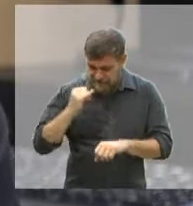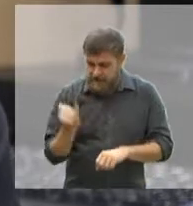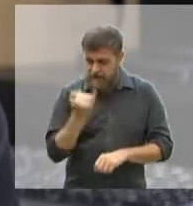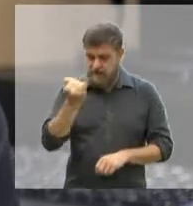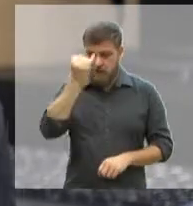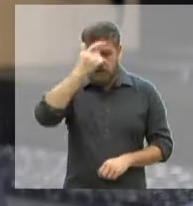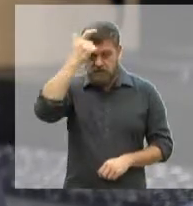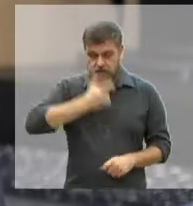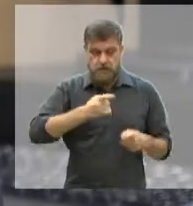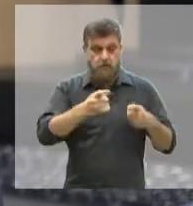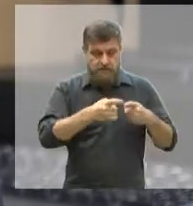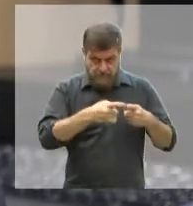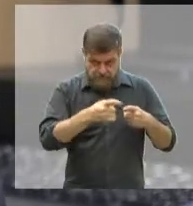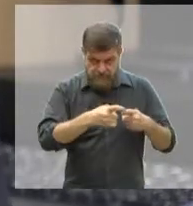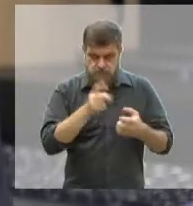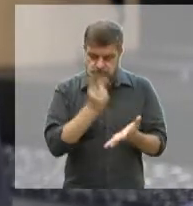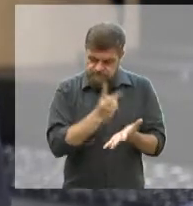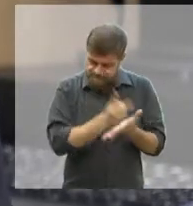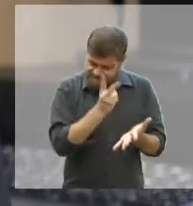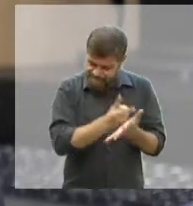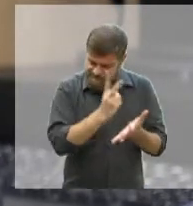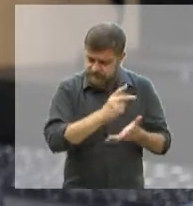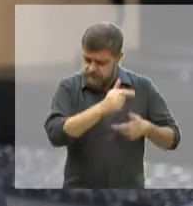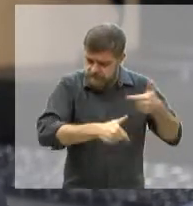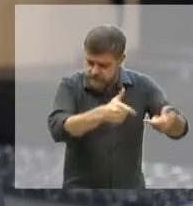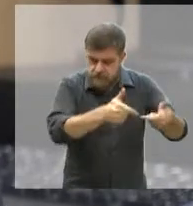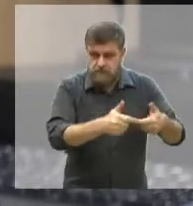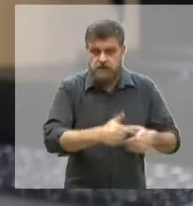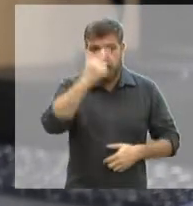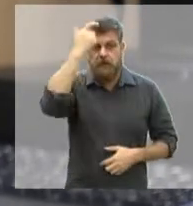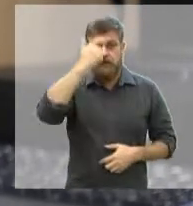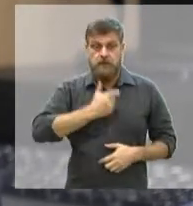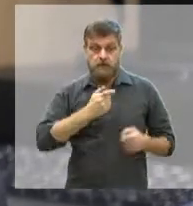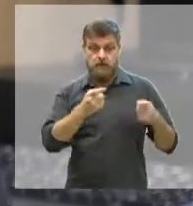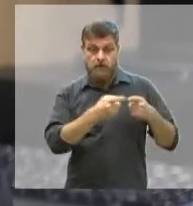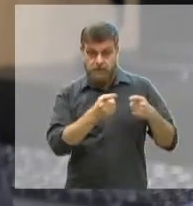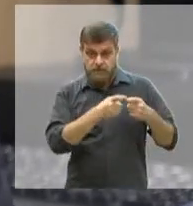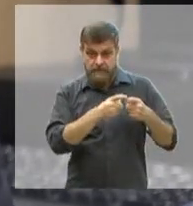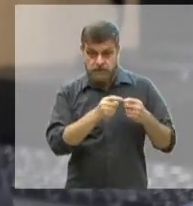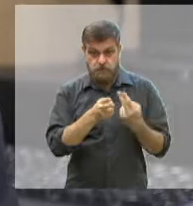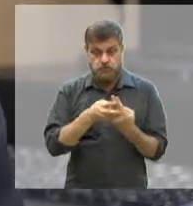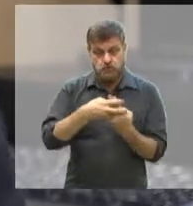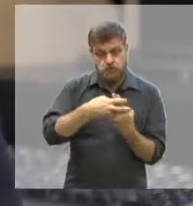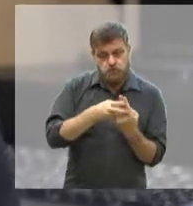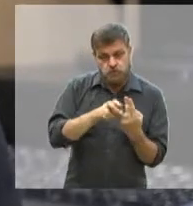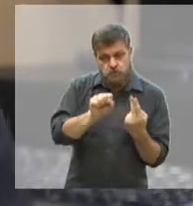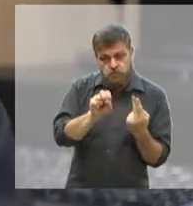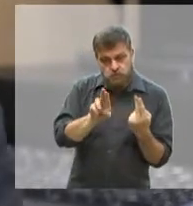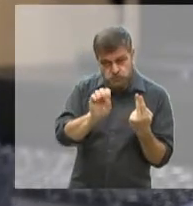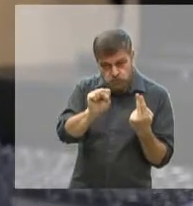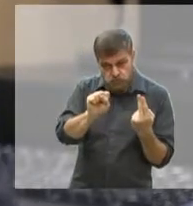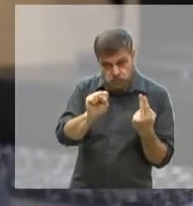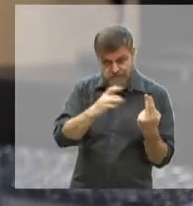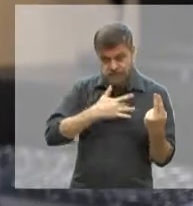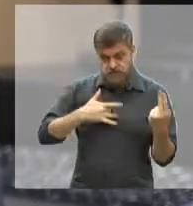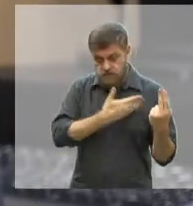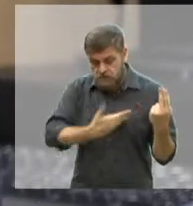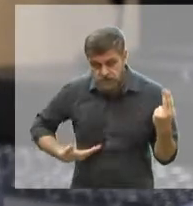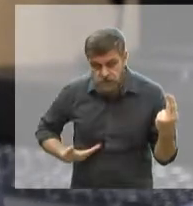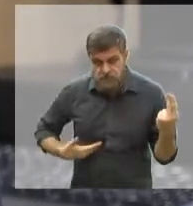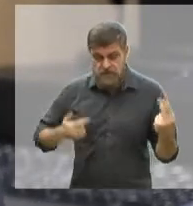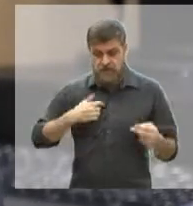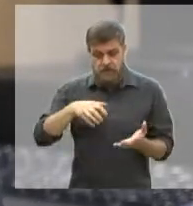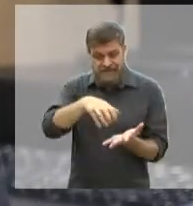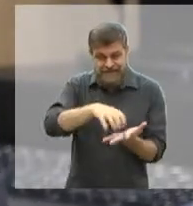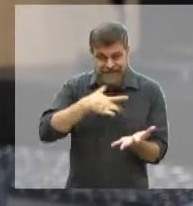por não abrir mão, uma vez que eu me tornei vereador, que é o de ser um médico no Sistema Único de Saúde, de trabalhar e viver o cotidiano da